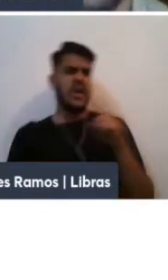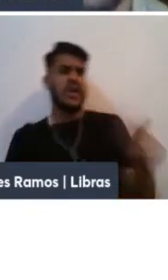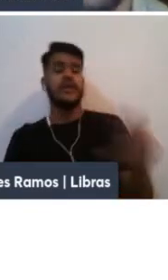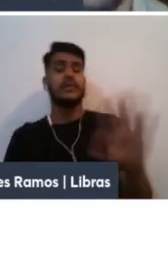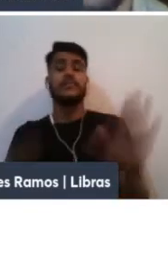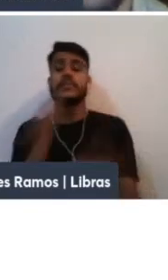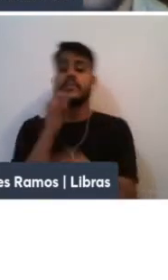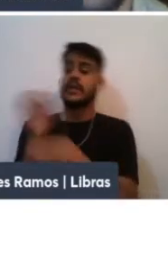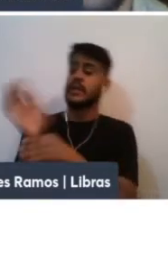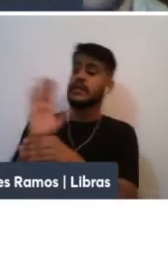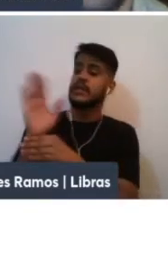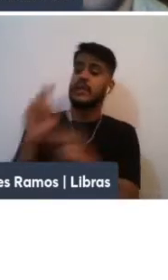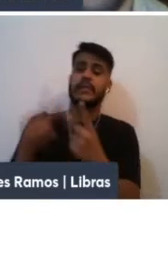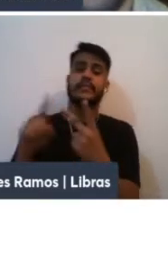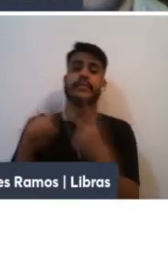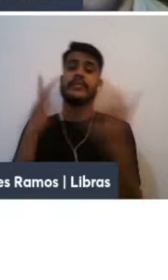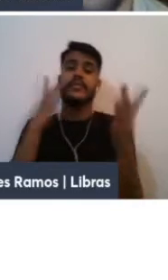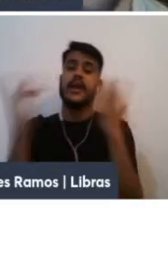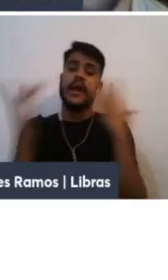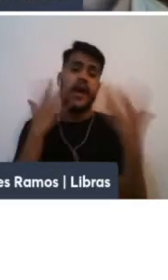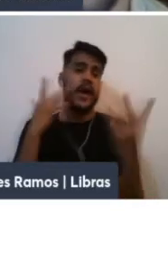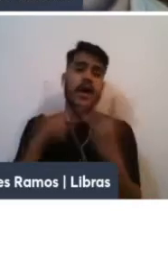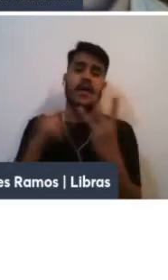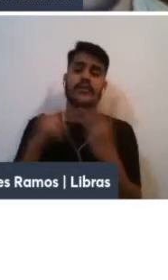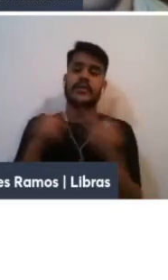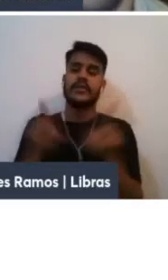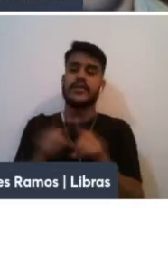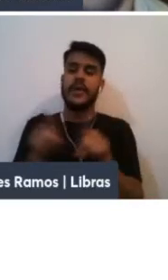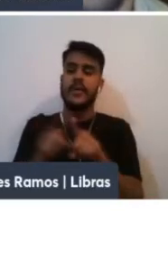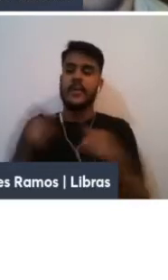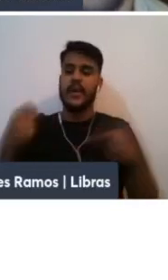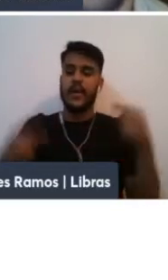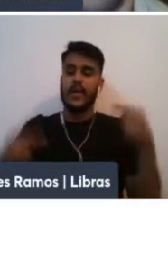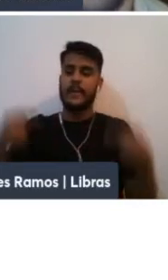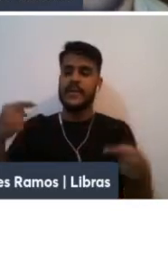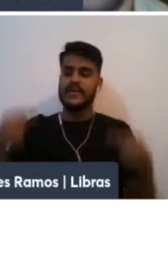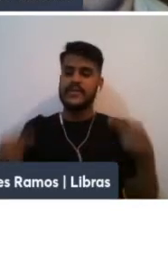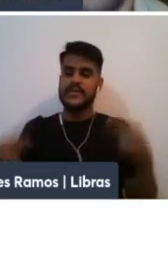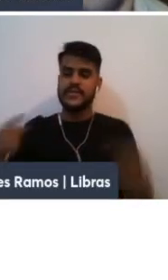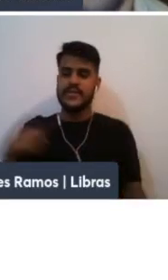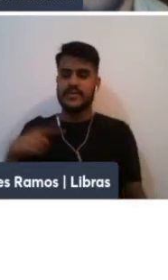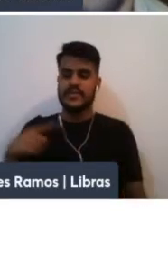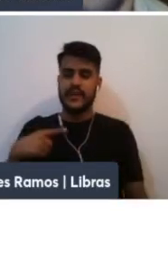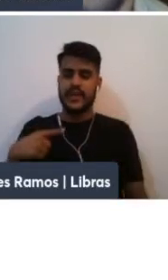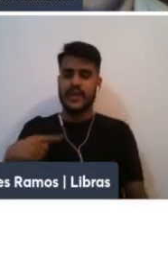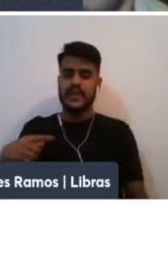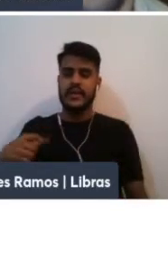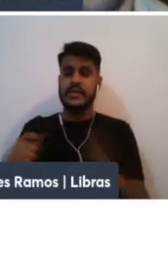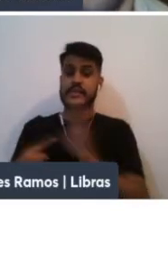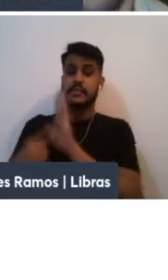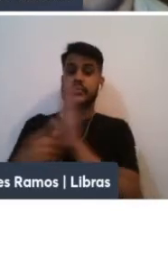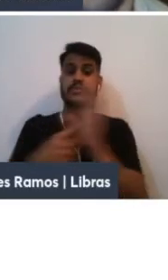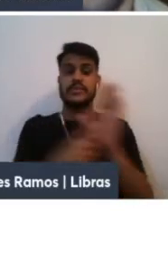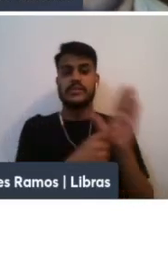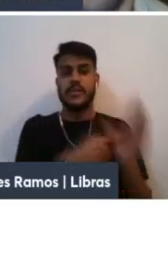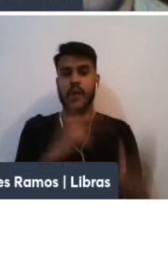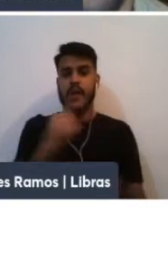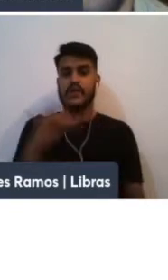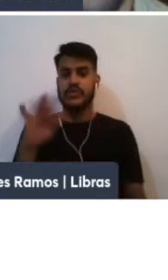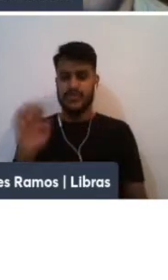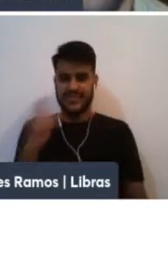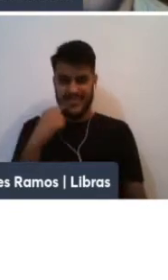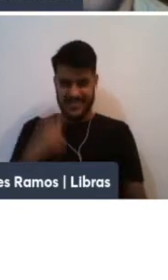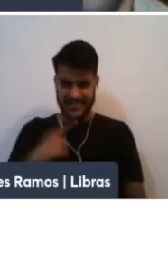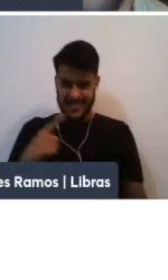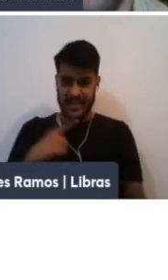cinema, naquele teatro, ou naquela produção, inclusive até de exposição de arte. Entendeu? Que está ali,